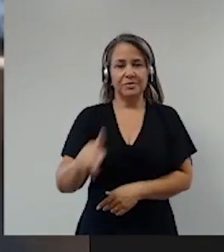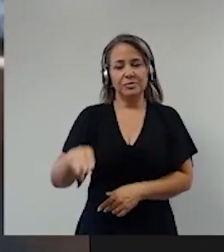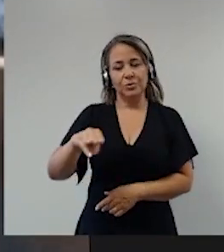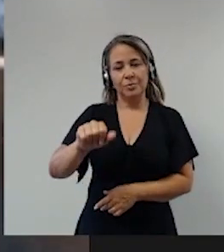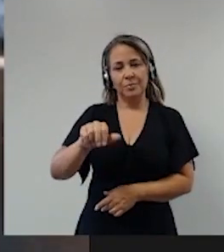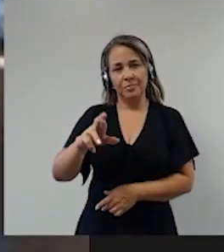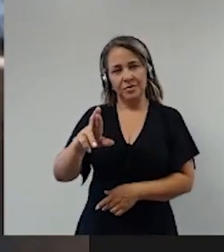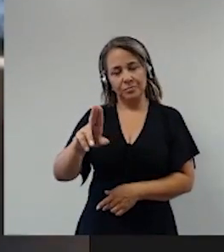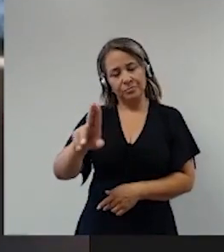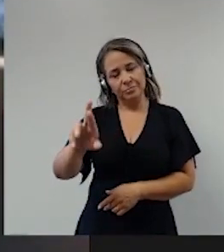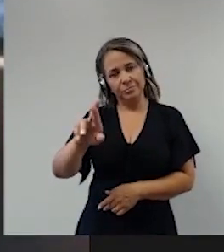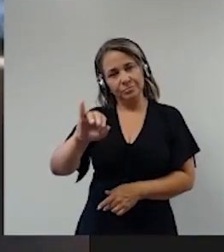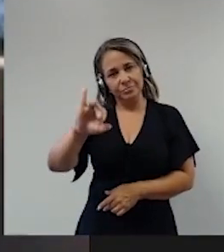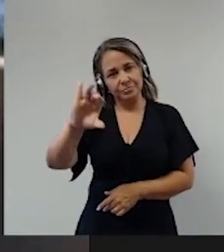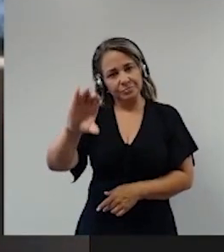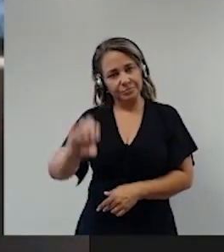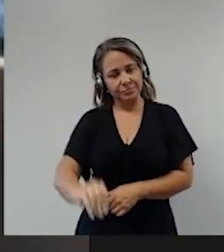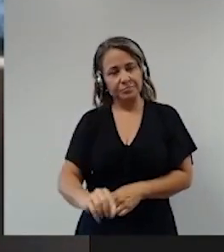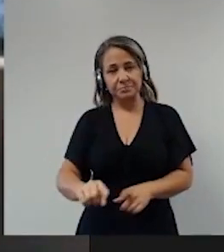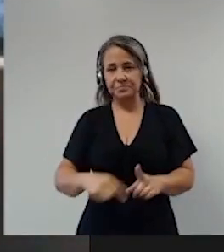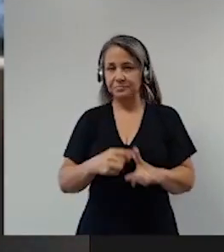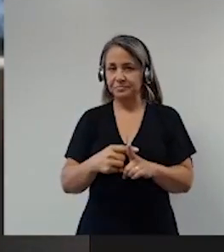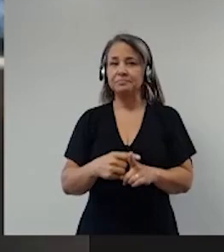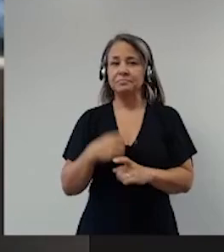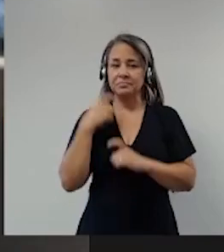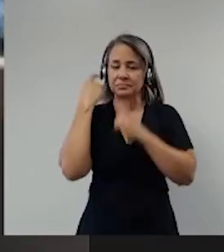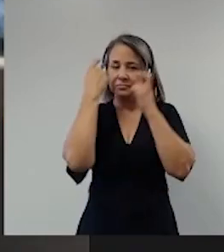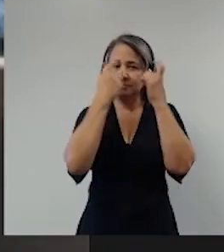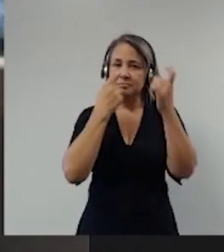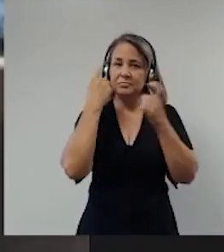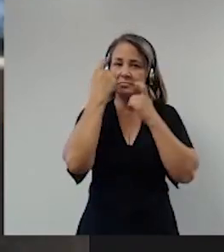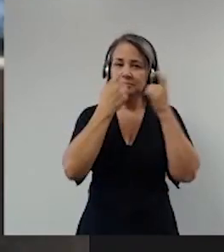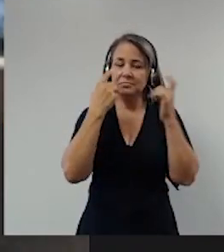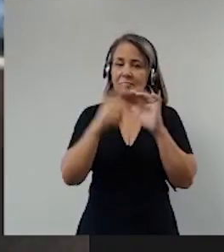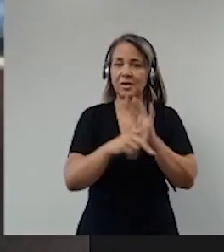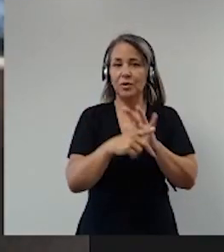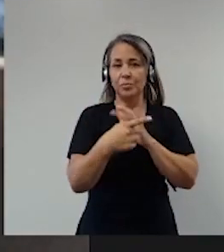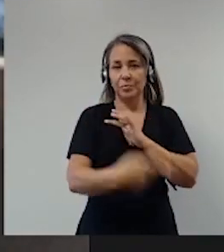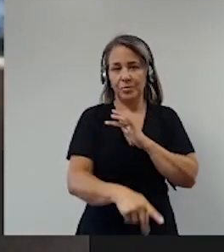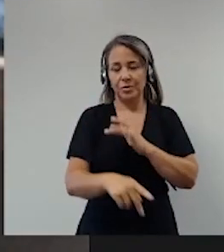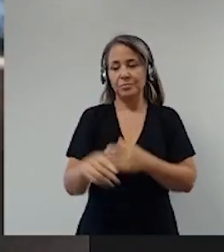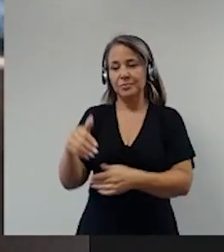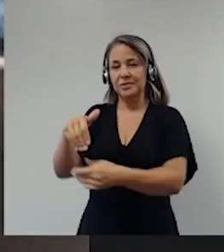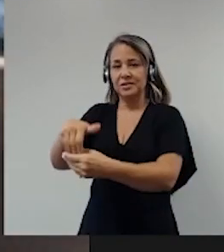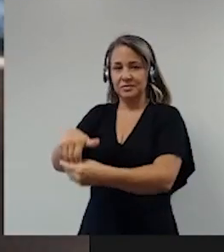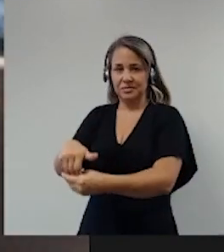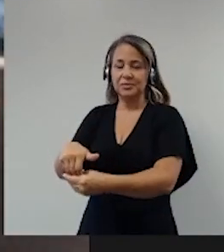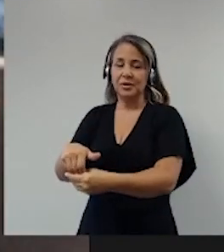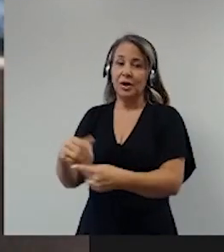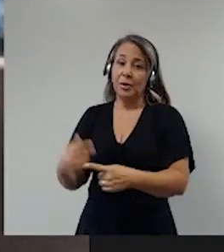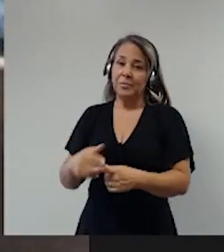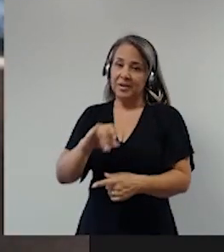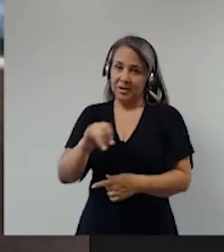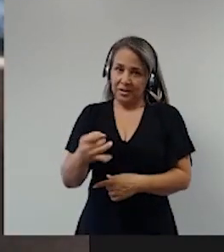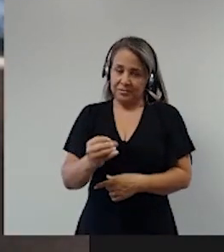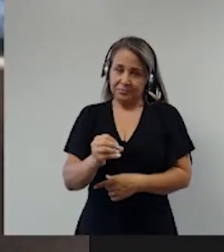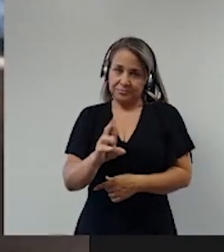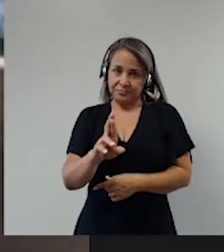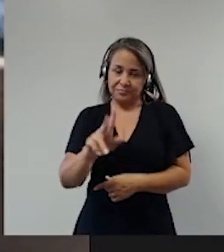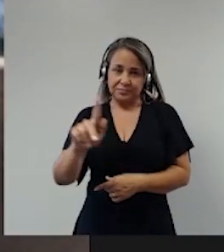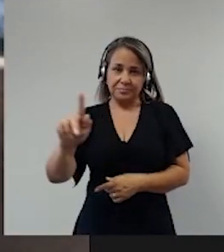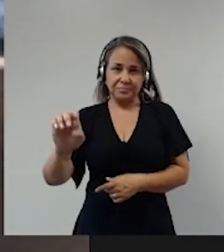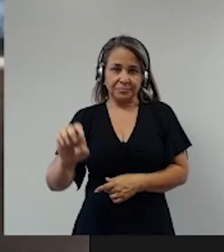Maurício, e trazendo mais essa preocupação em relação ao próprio processo eleitoral. Porque, Jorge, já para